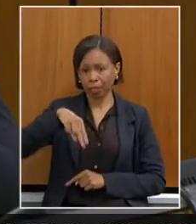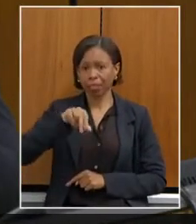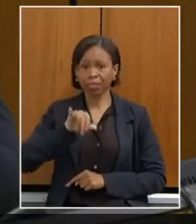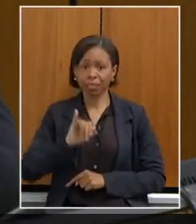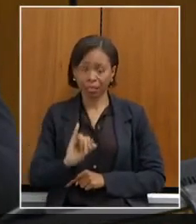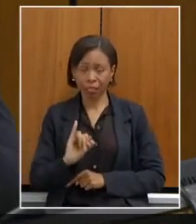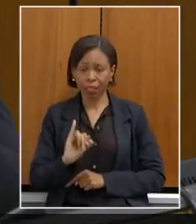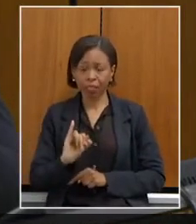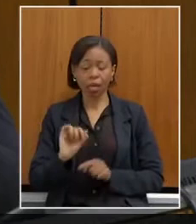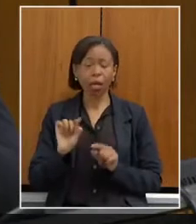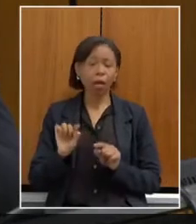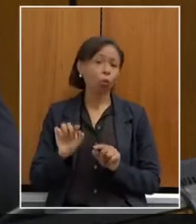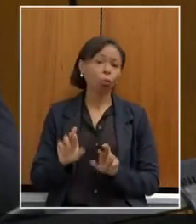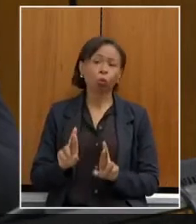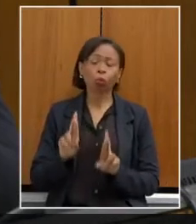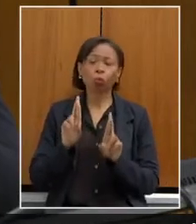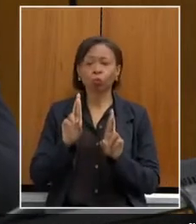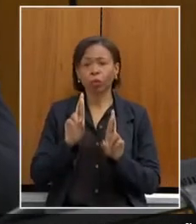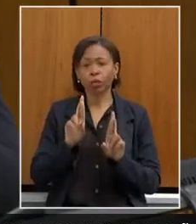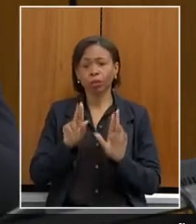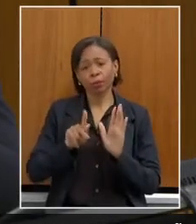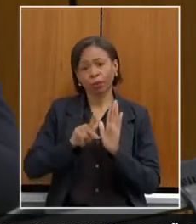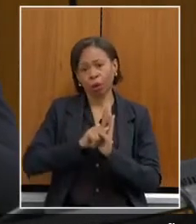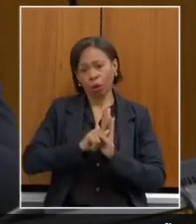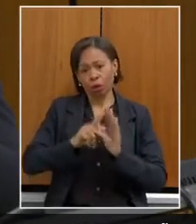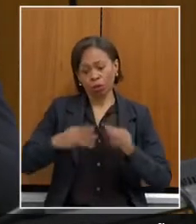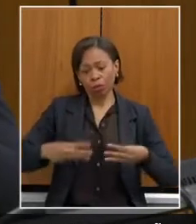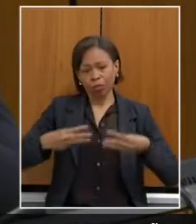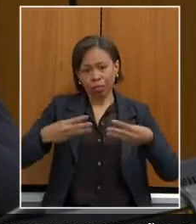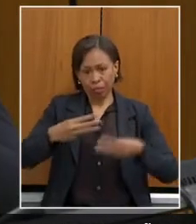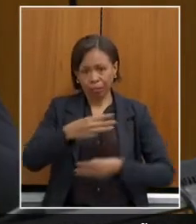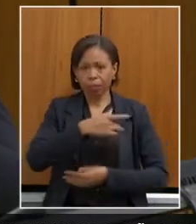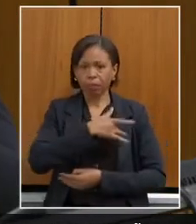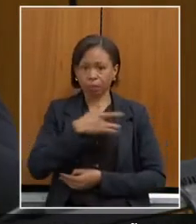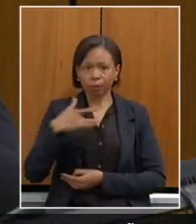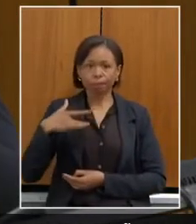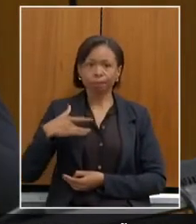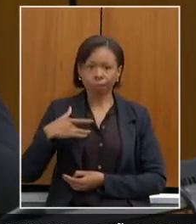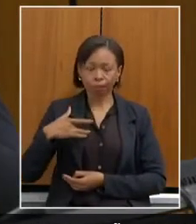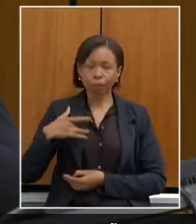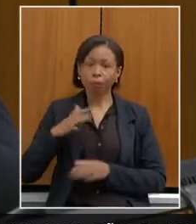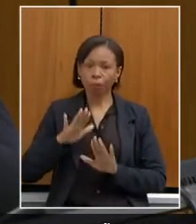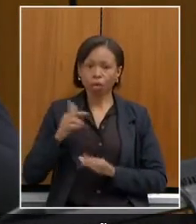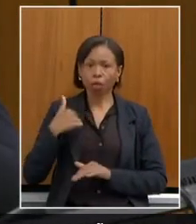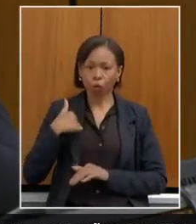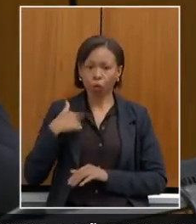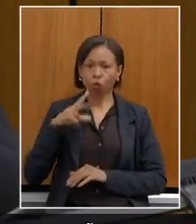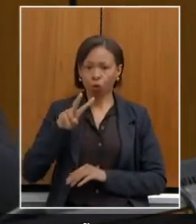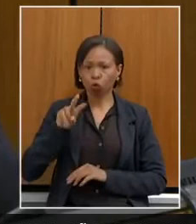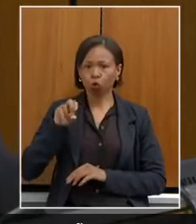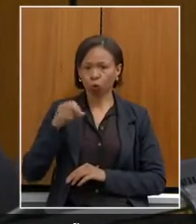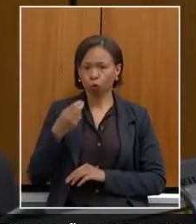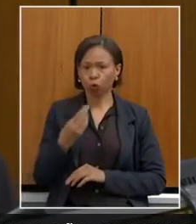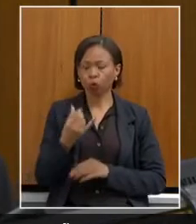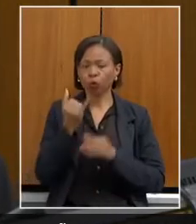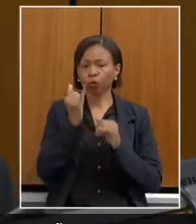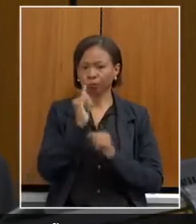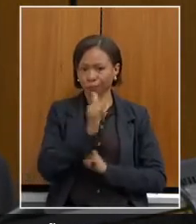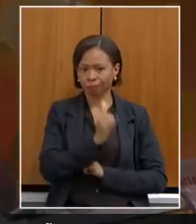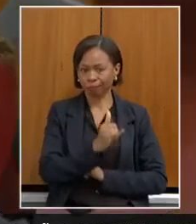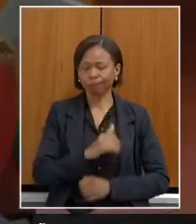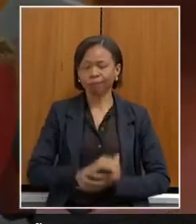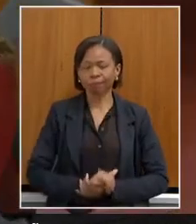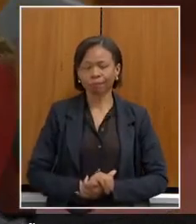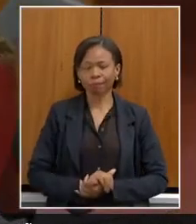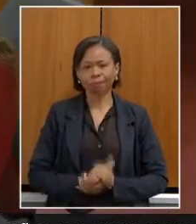discute e define os grupos prioritários é o Ministério da Saúde na CIT mas pode ter certeza que levarei lá isso aí então muito